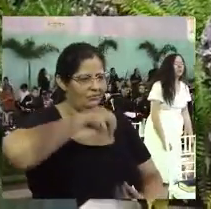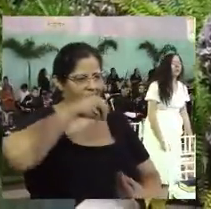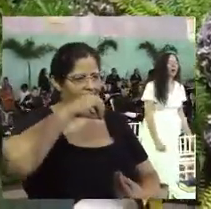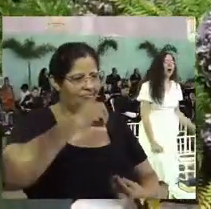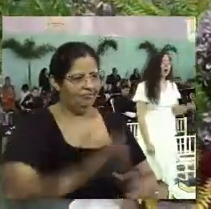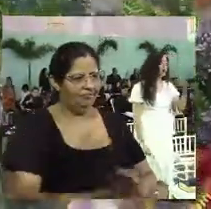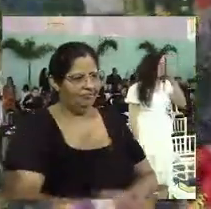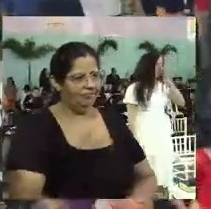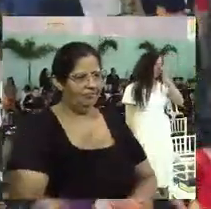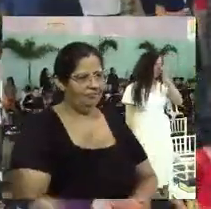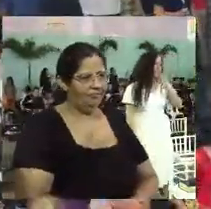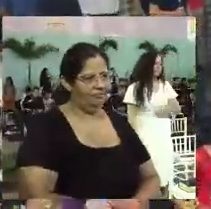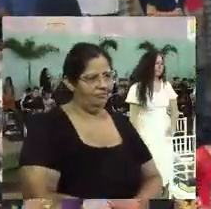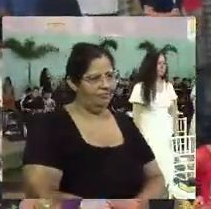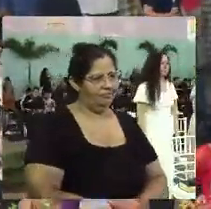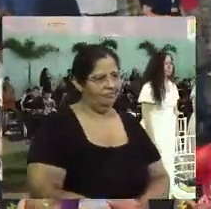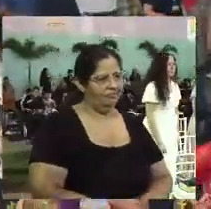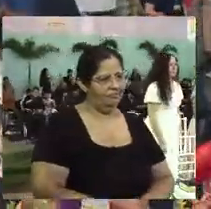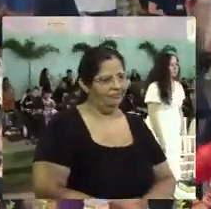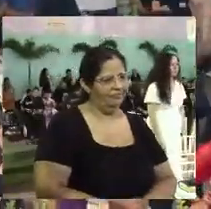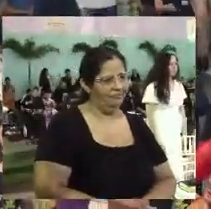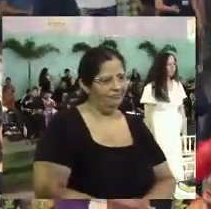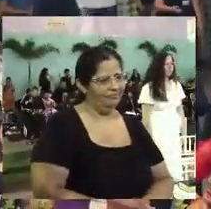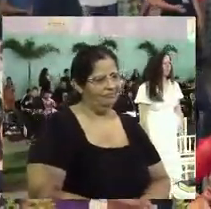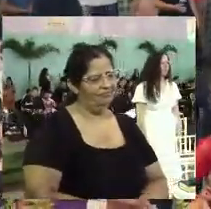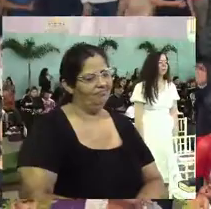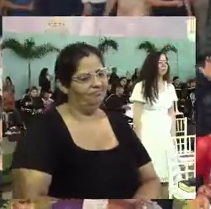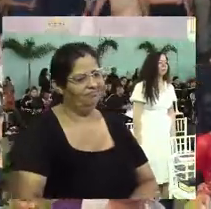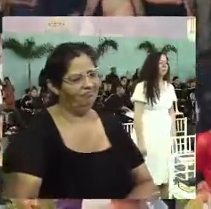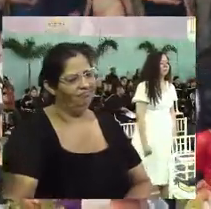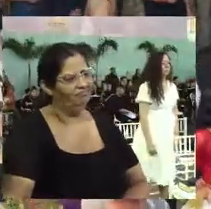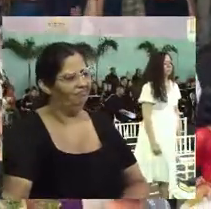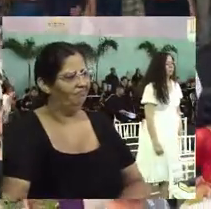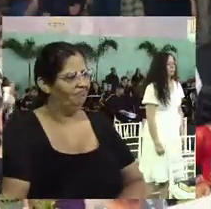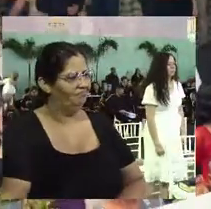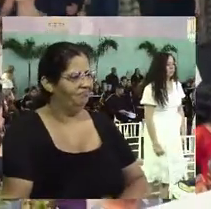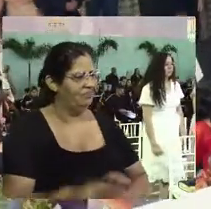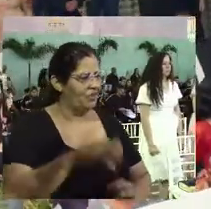Cristo por favor